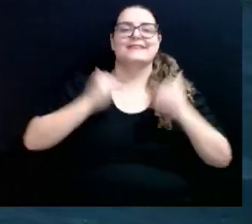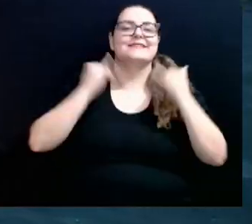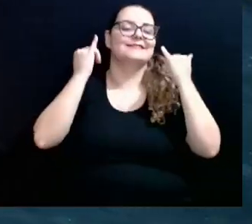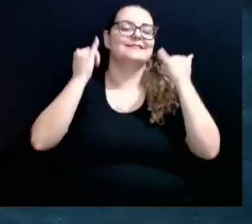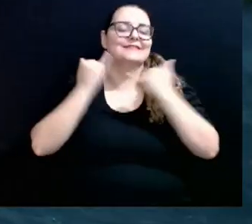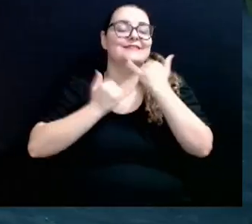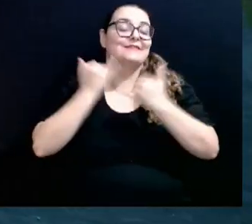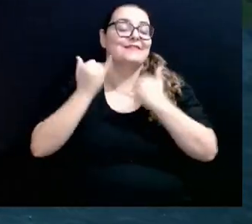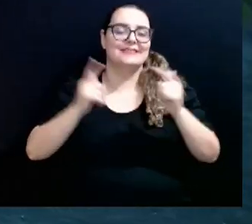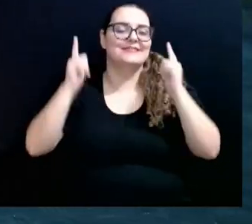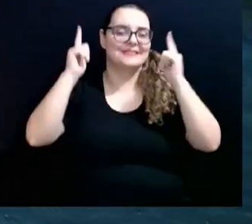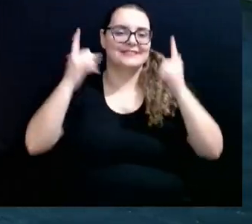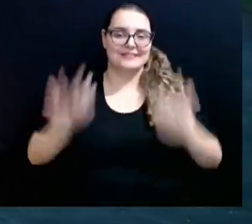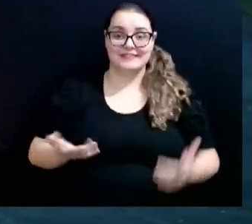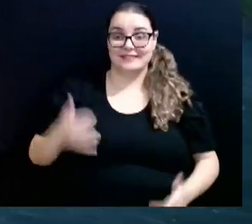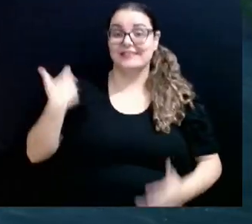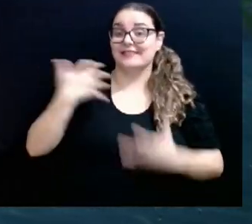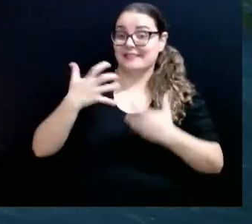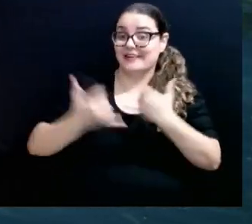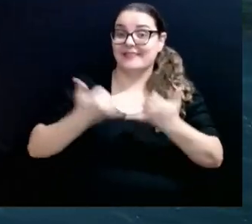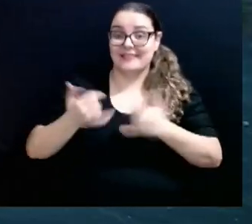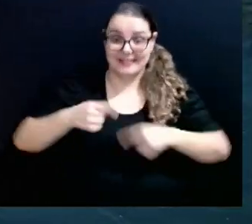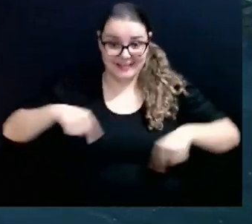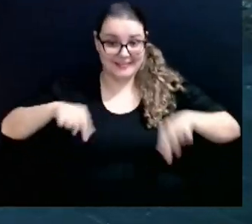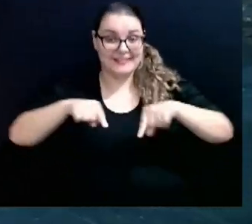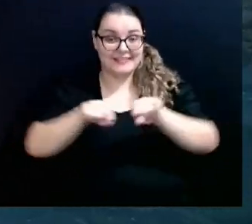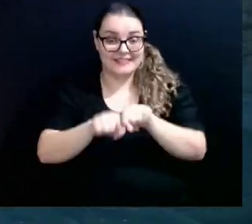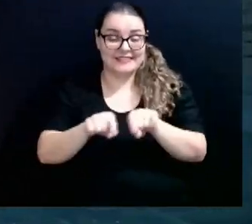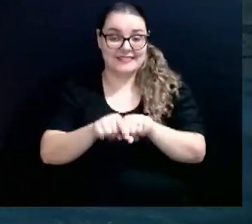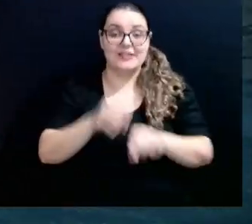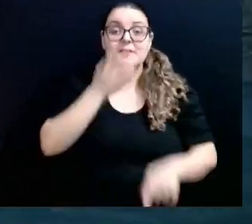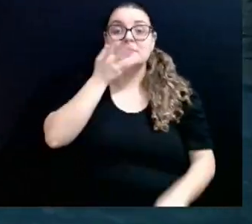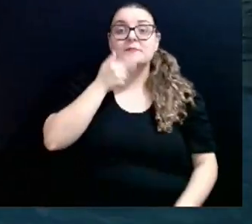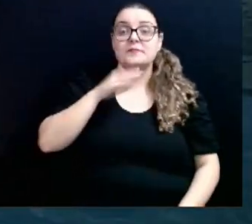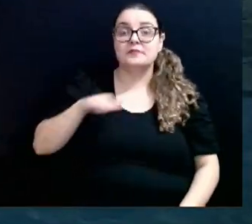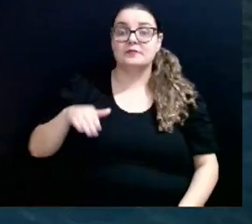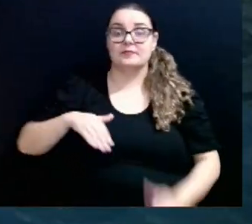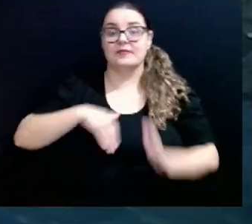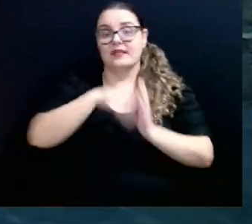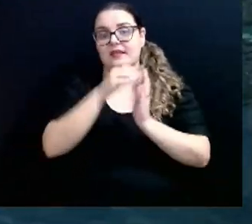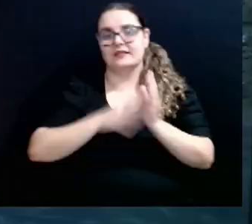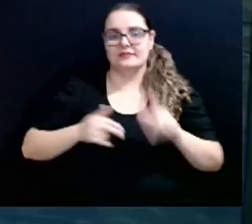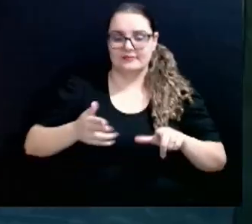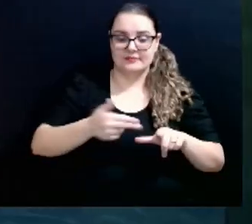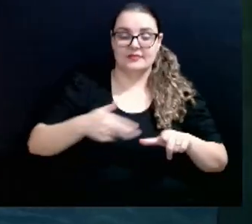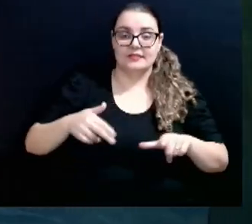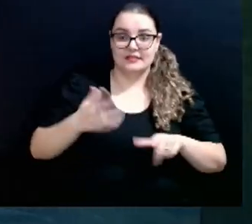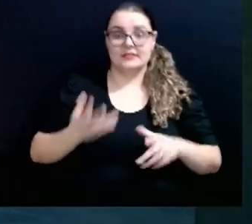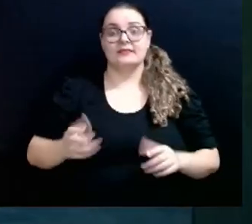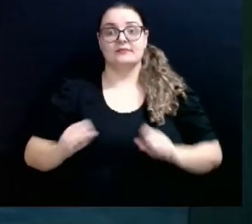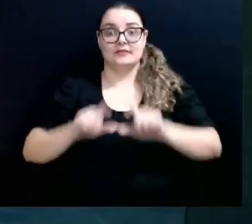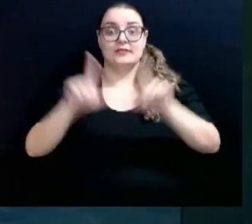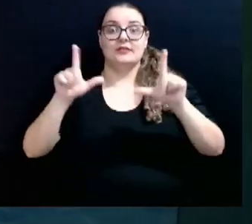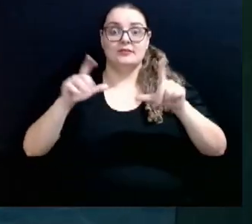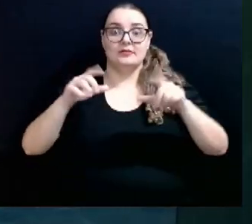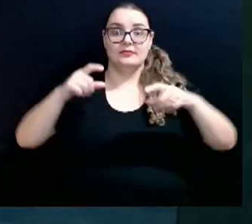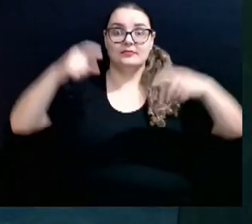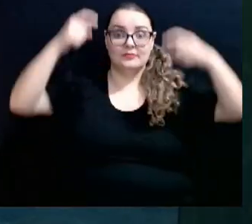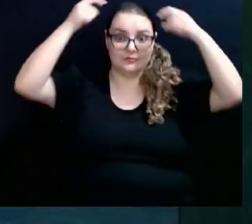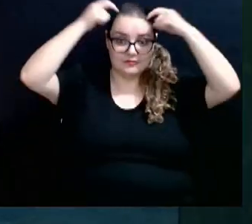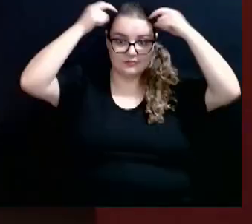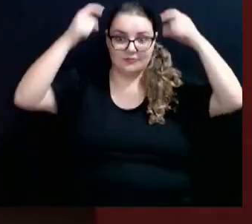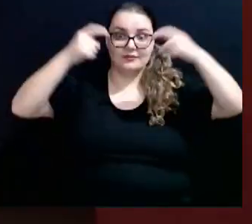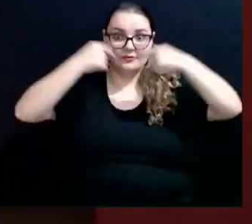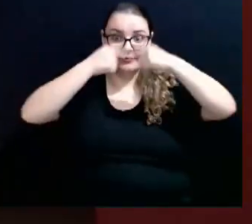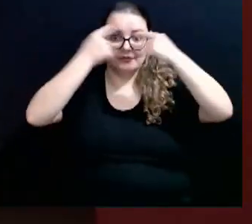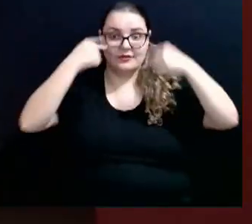também têm brincado bastante nessa sala, onde as crianças pintam desenhos que aparecem na tela com os pandas. Então é muito bacana, é